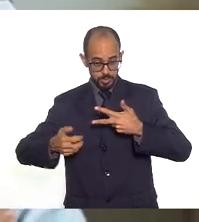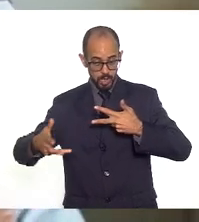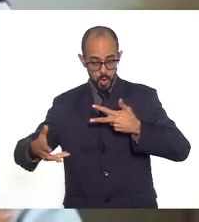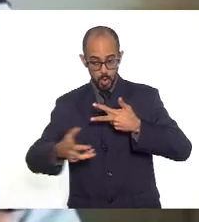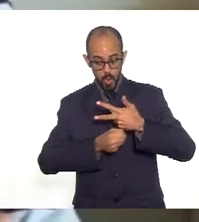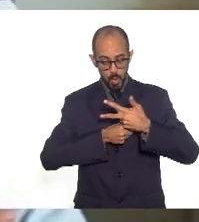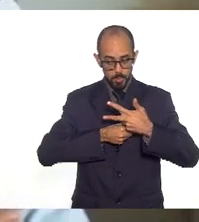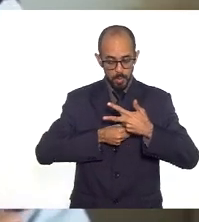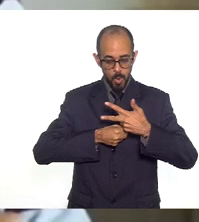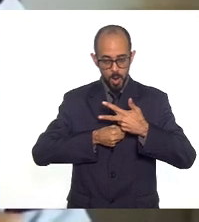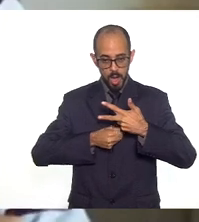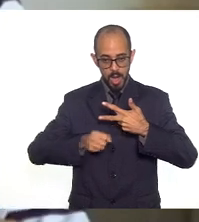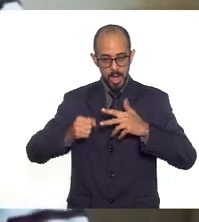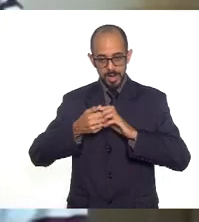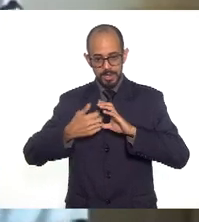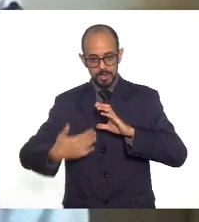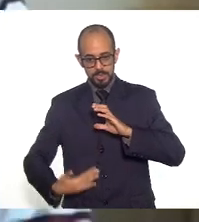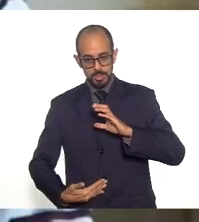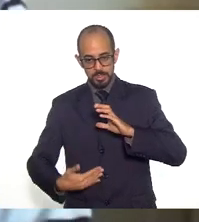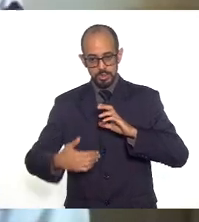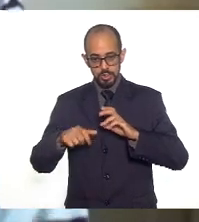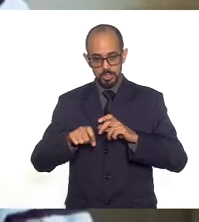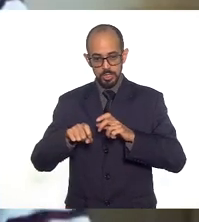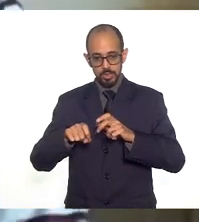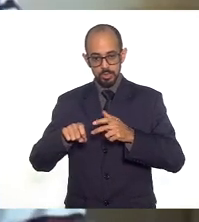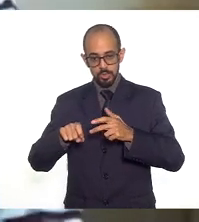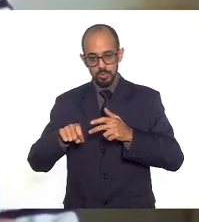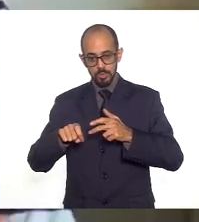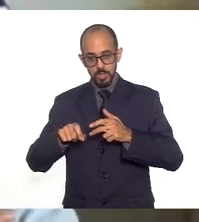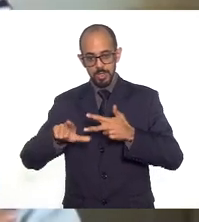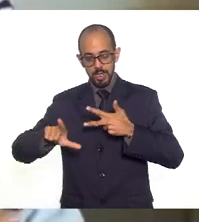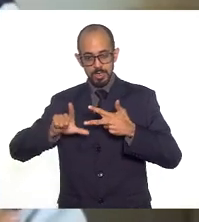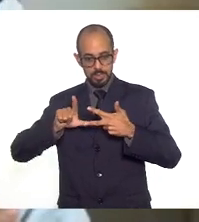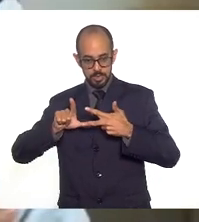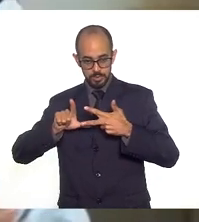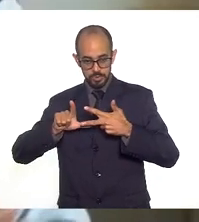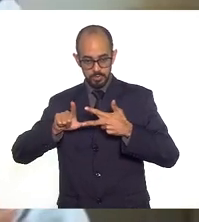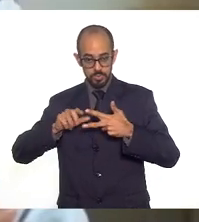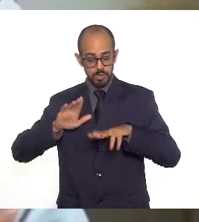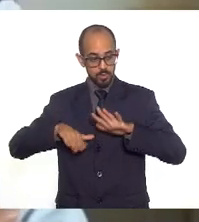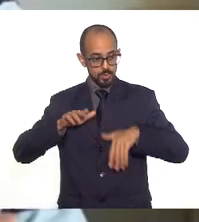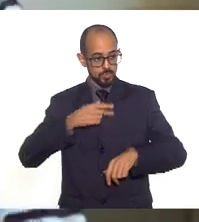legislativo. Então, você pode dizer que é injurídico, mas, na verdade, ele é